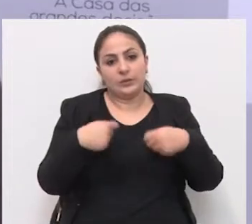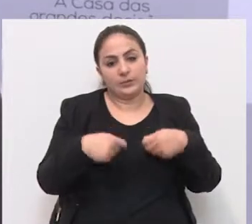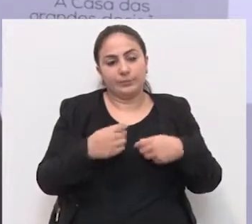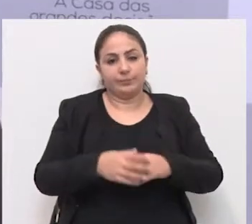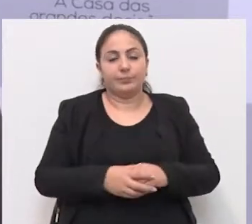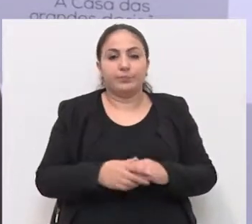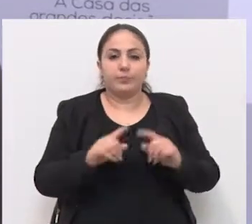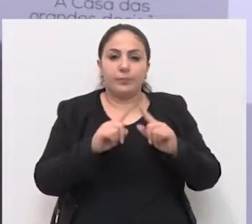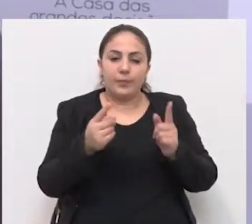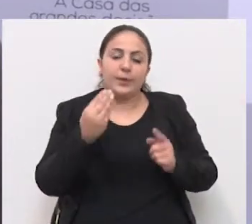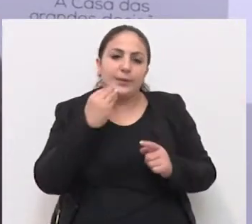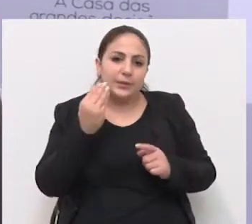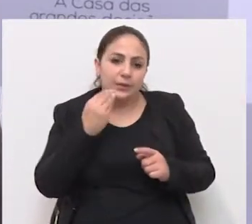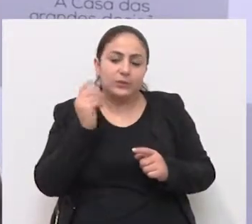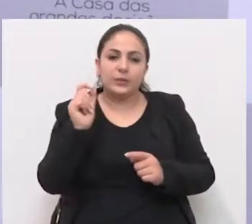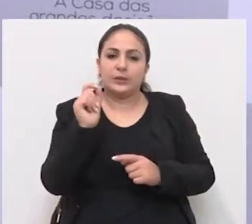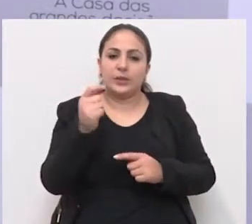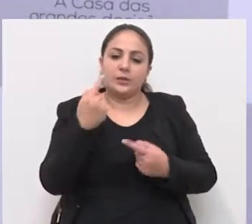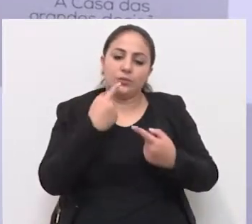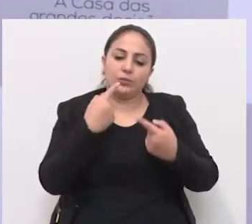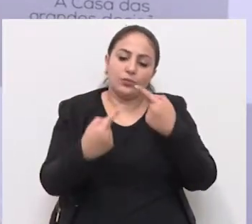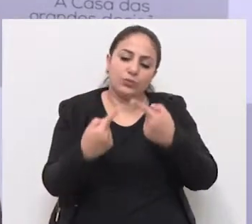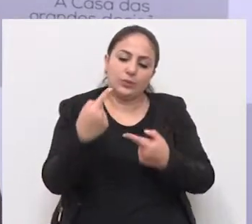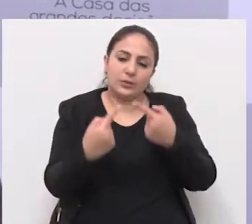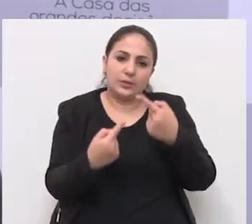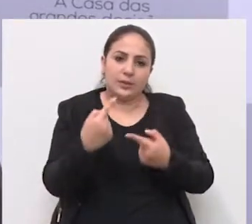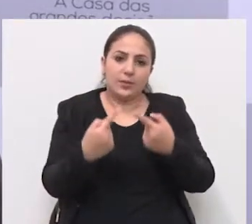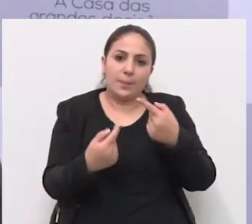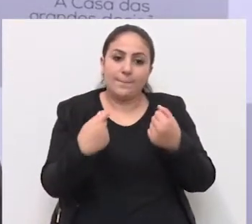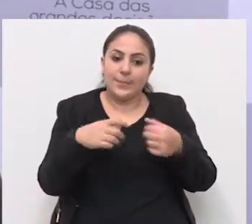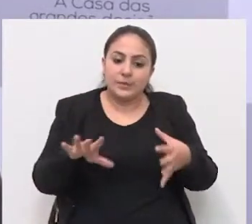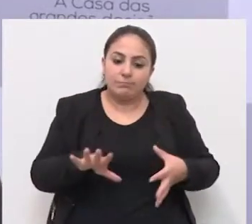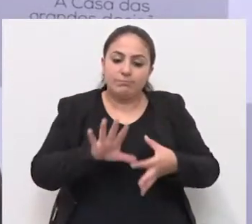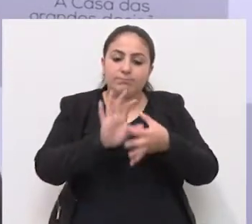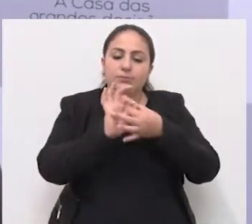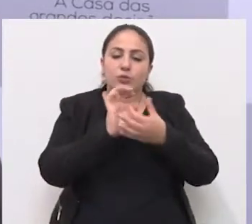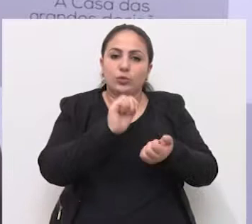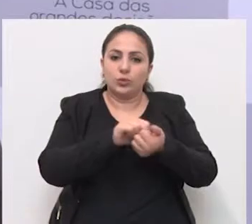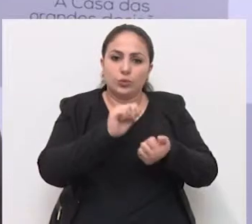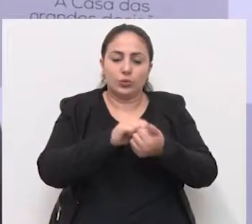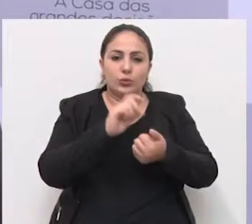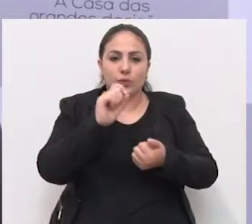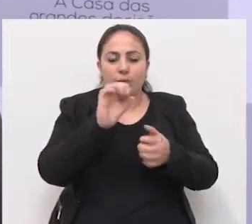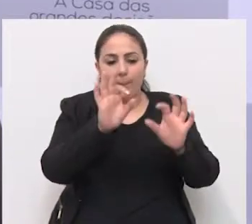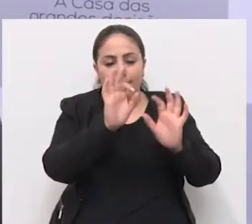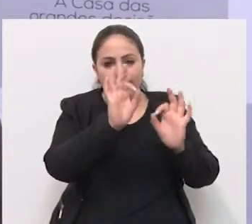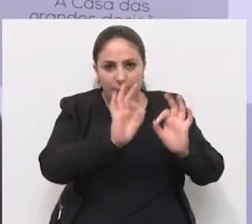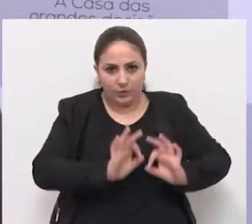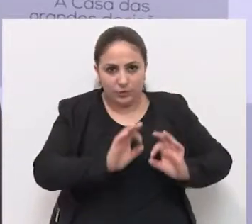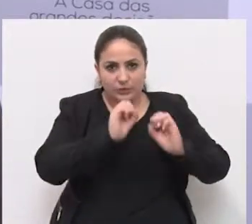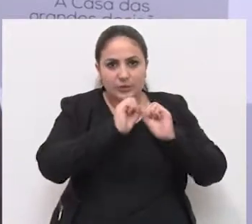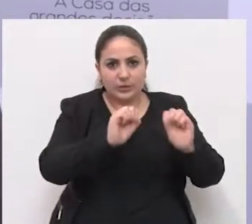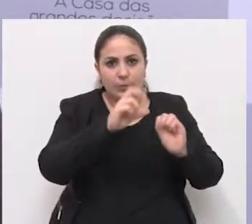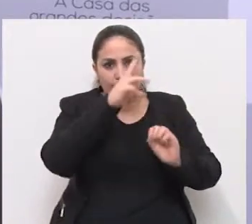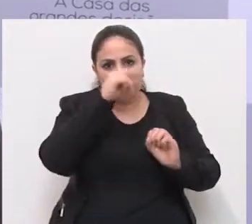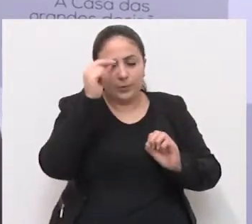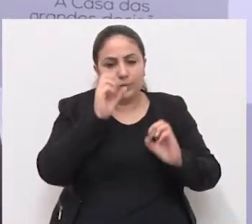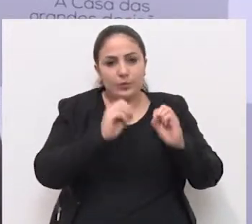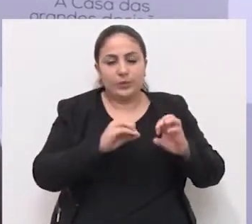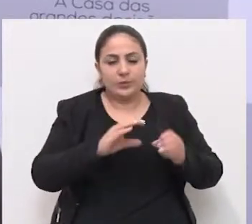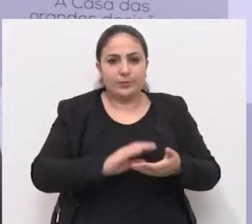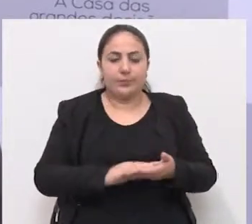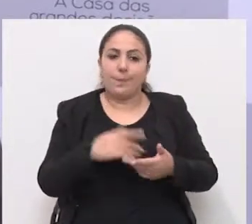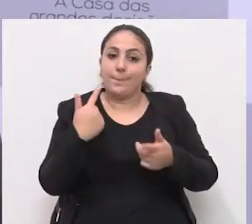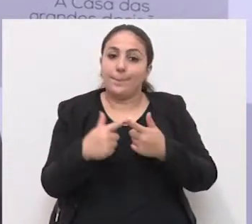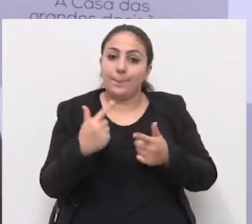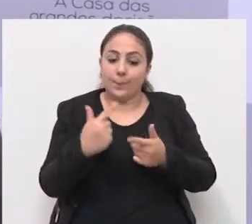reserva dos valores necessários para isso. Mas é óbvio que essa discussão ela tem que ser uma discussão casada junto com o planejamento da